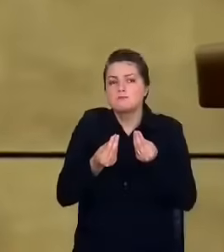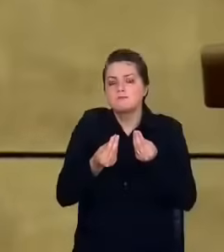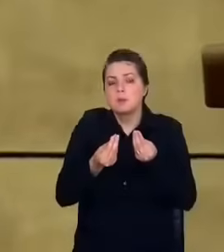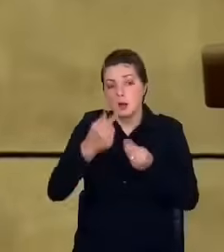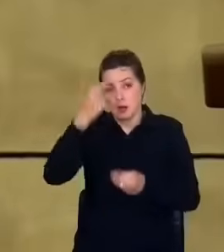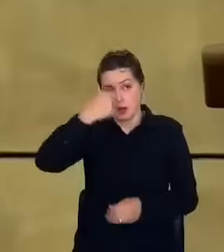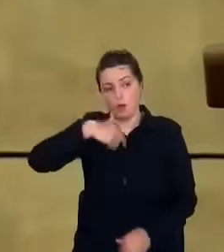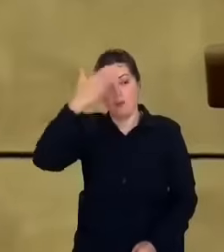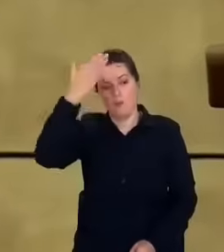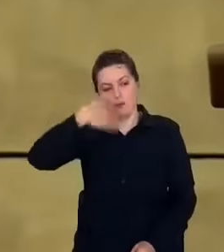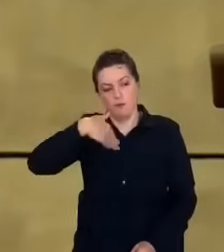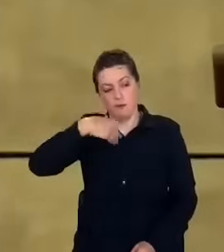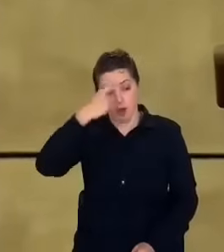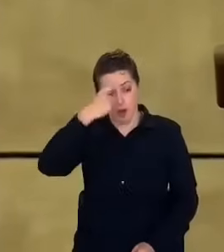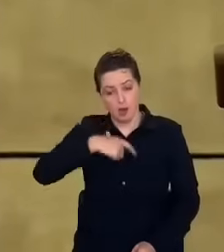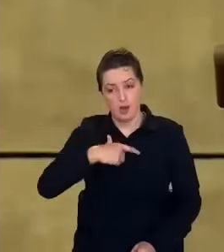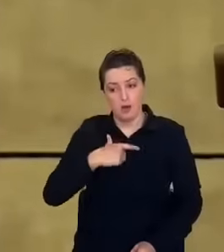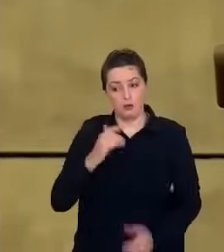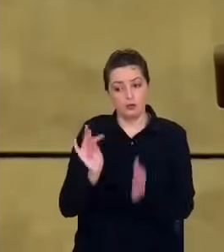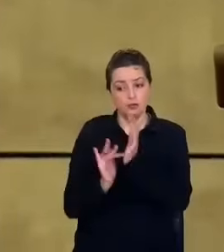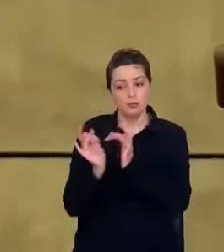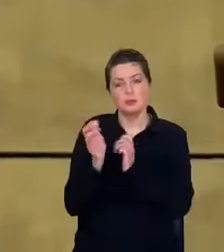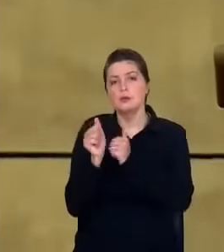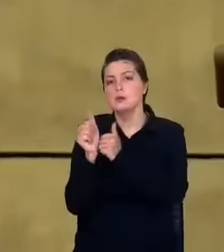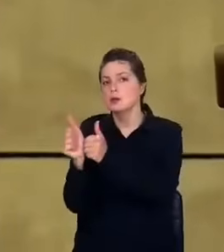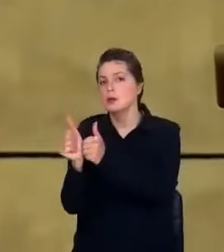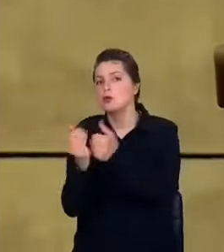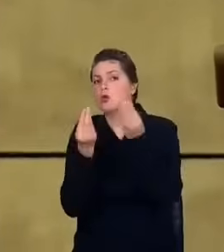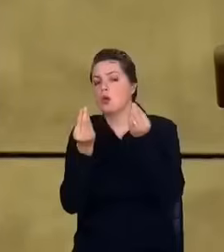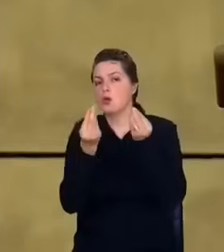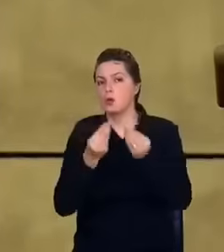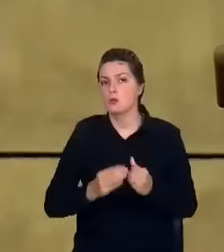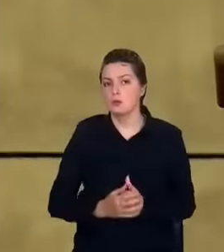vocês que eu estou seguindo Jesus? Como?